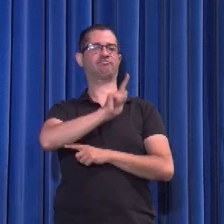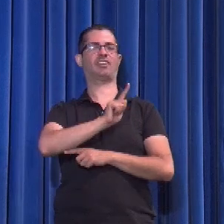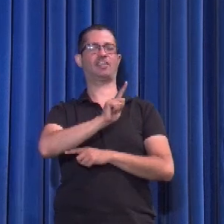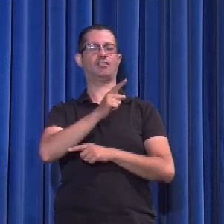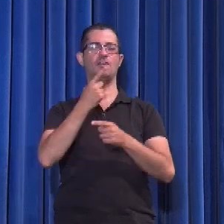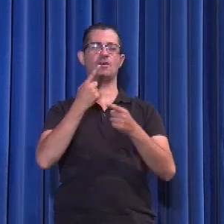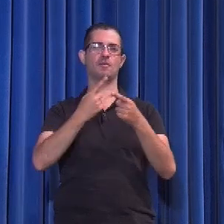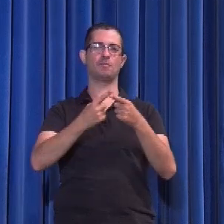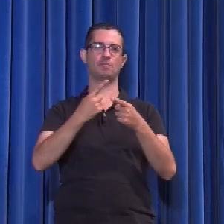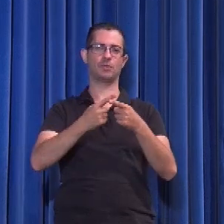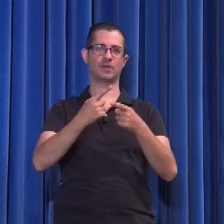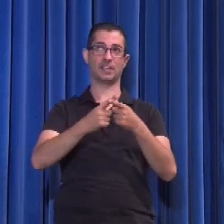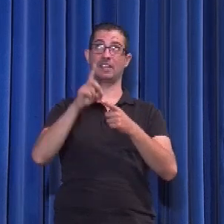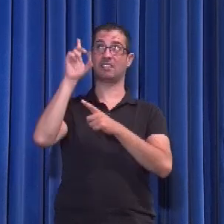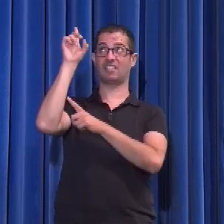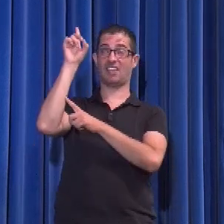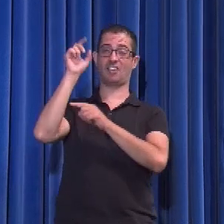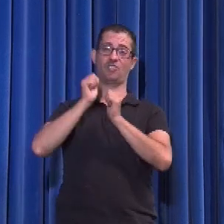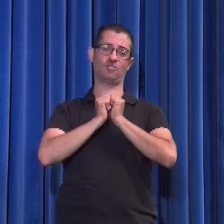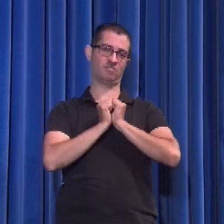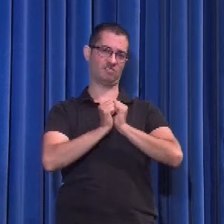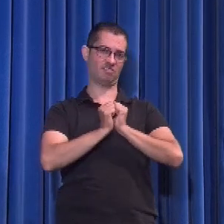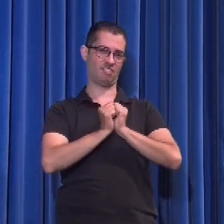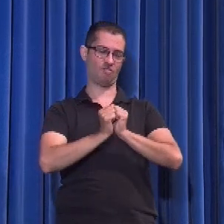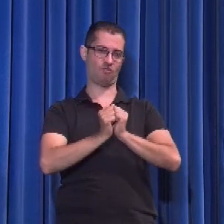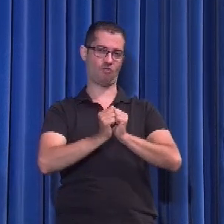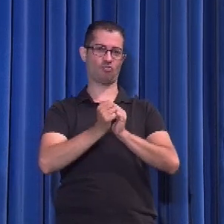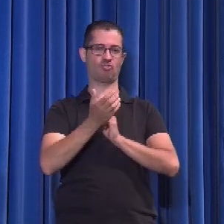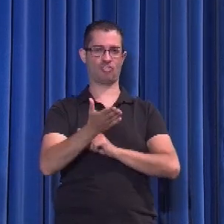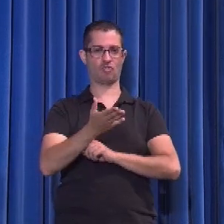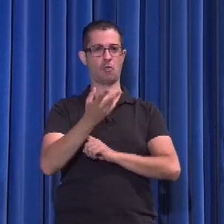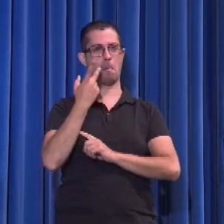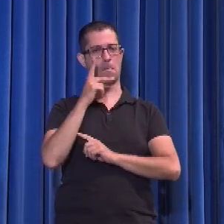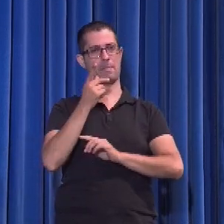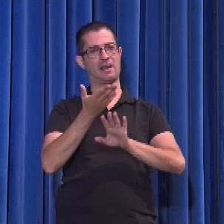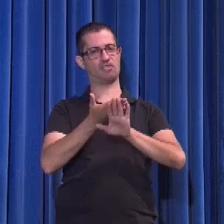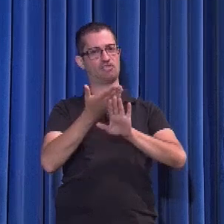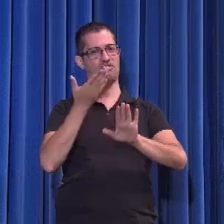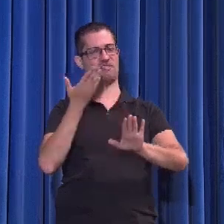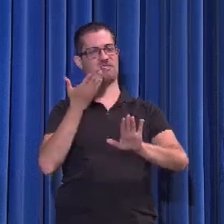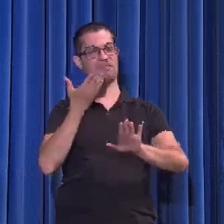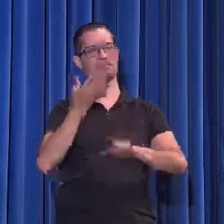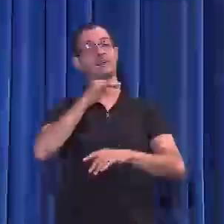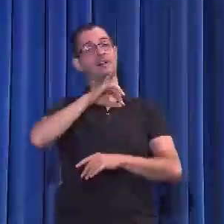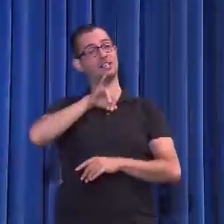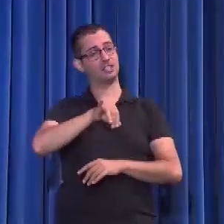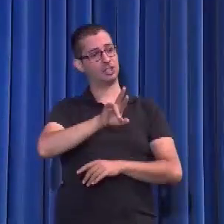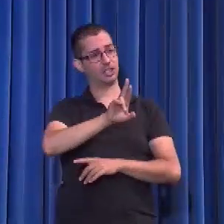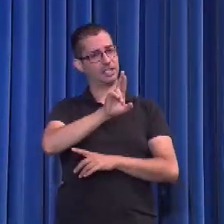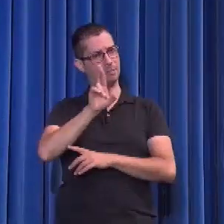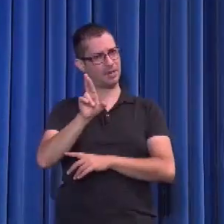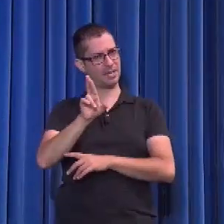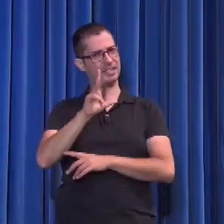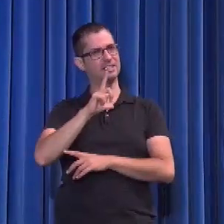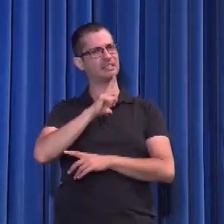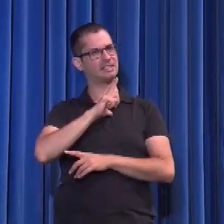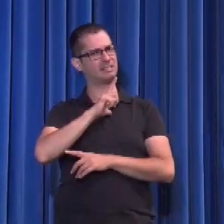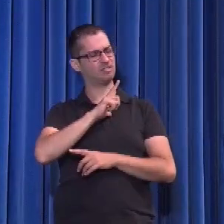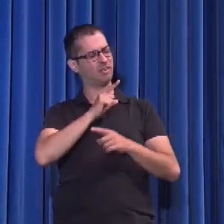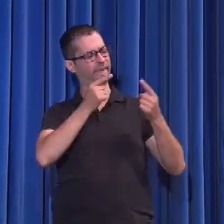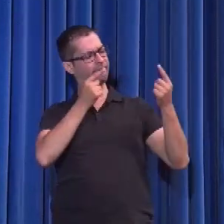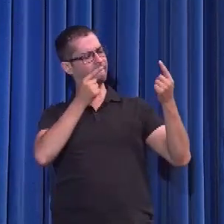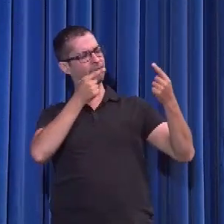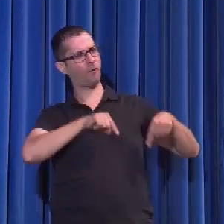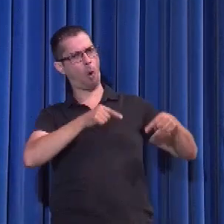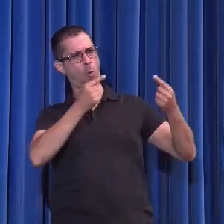eu sou contigo, diz o Senhor, para te livrar. Então Jeremias estava em oposição ao povo